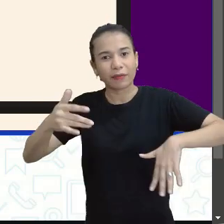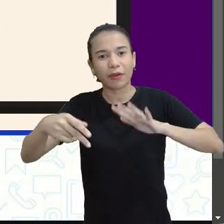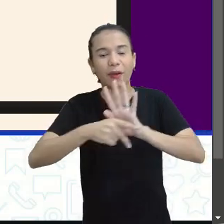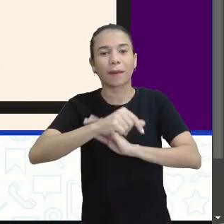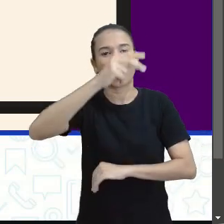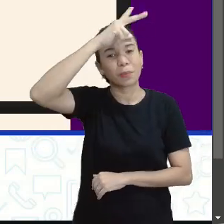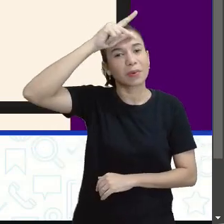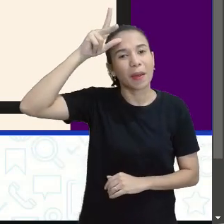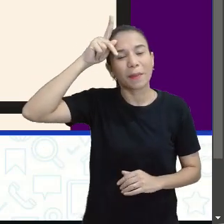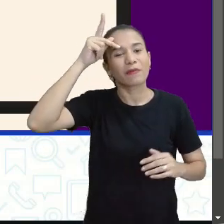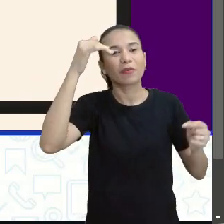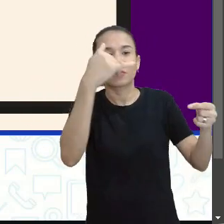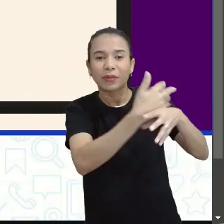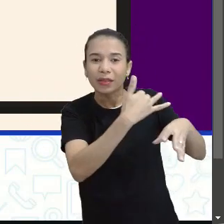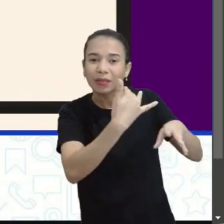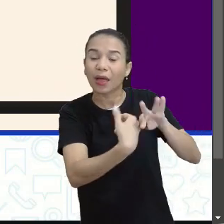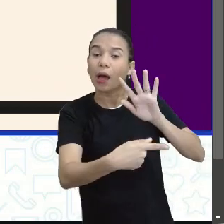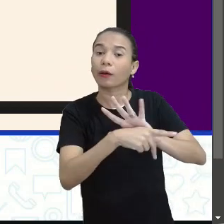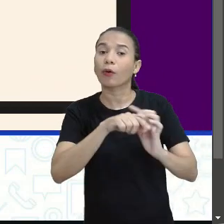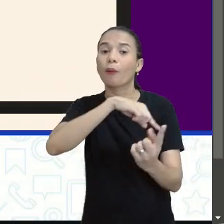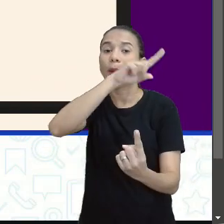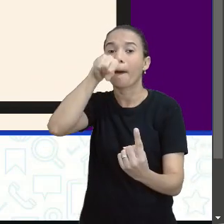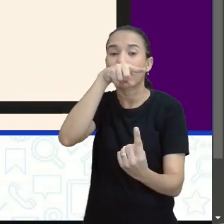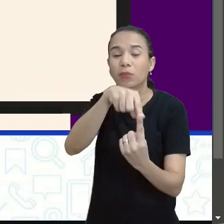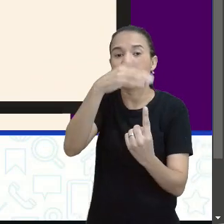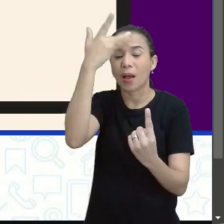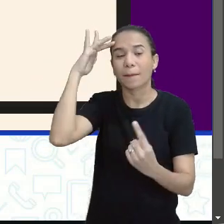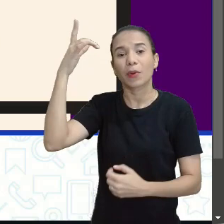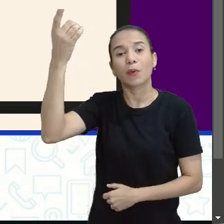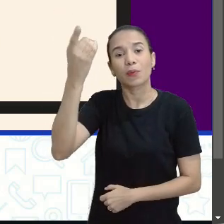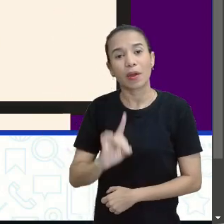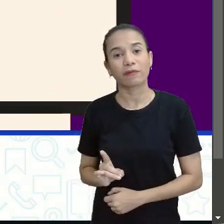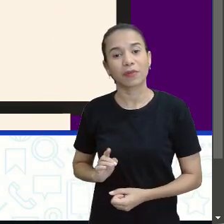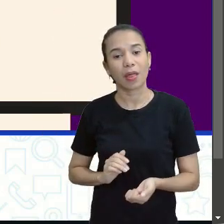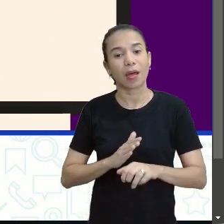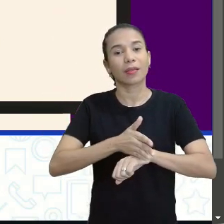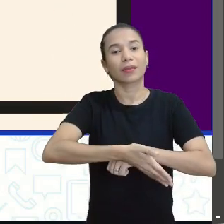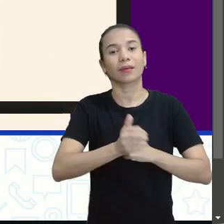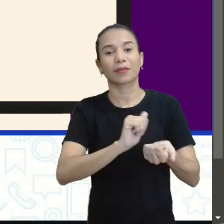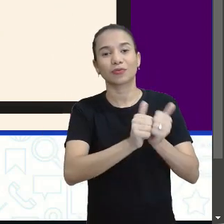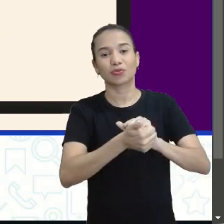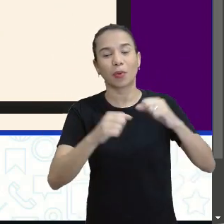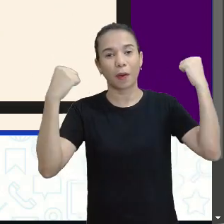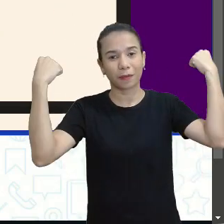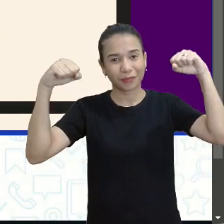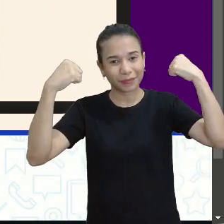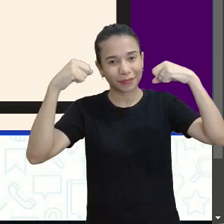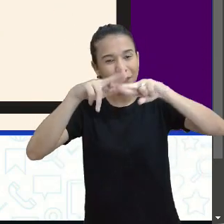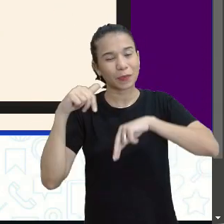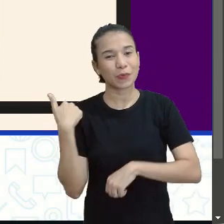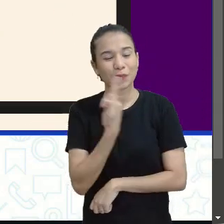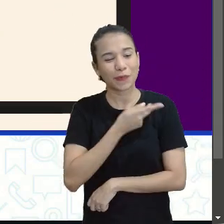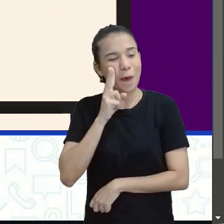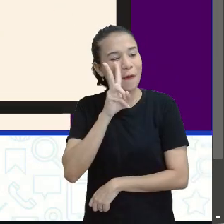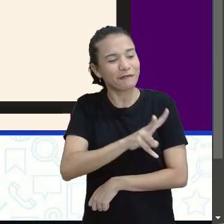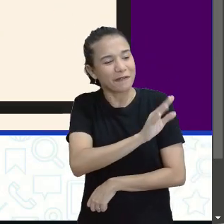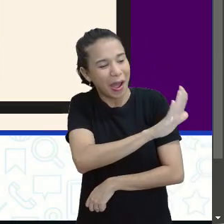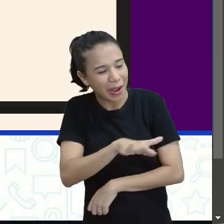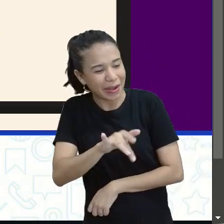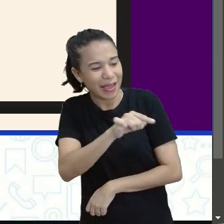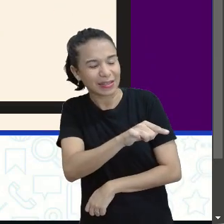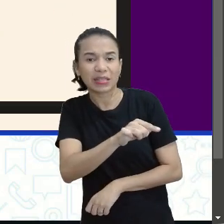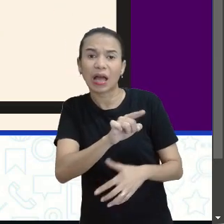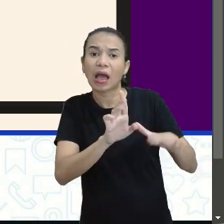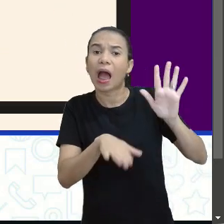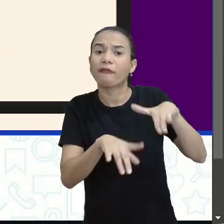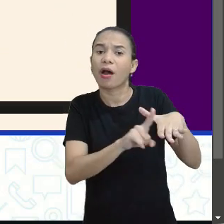Prefeitura Municipal que tem o objetivo de inserir a pessoa com deficiência no esporte e na atividade física. E quando a gente vê um menino desse que muitas vezes é